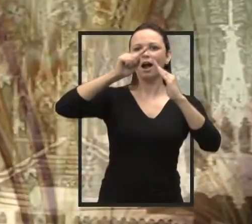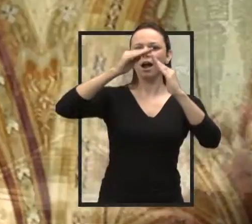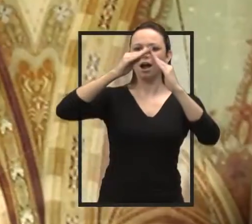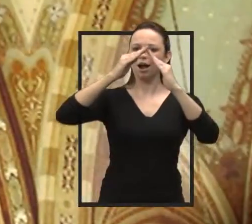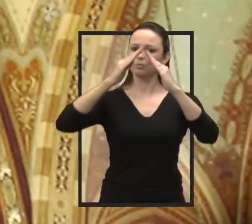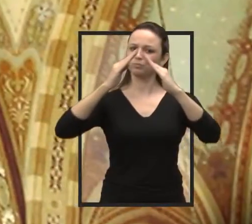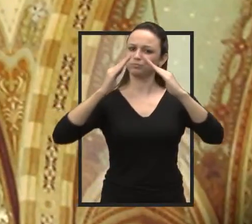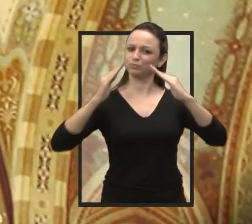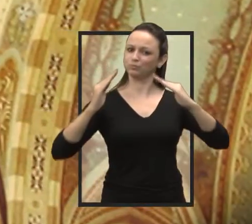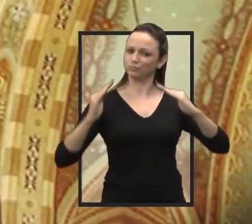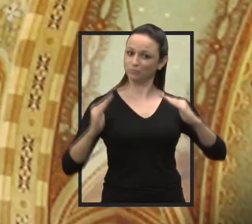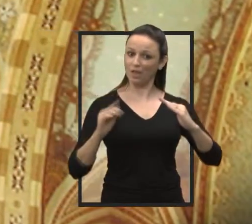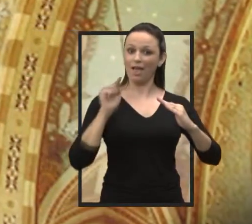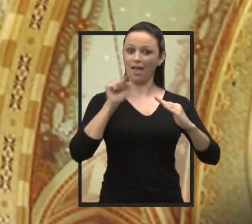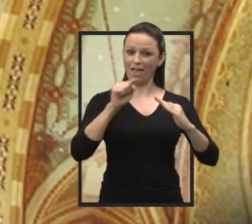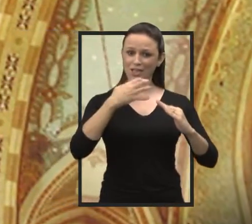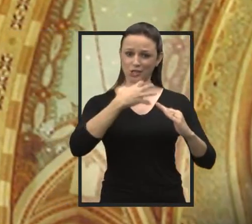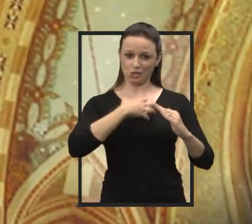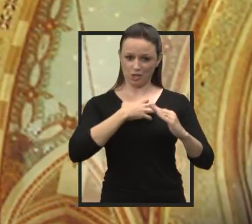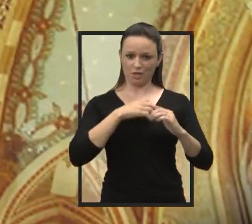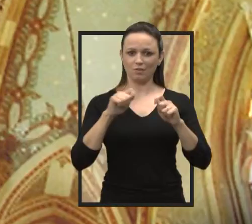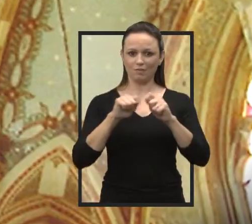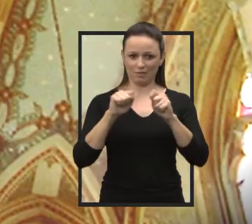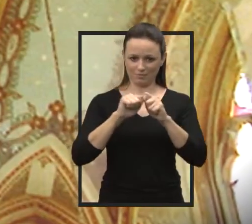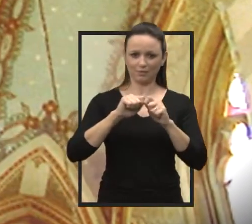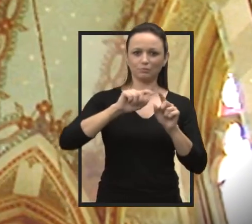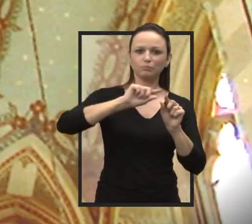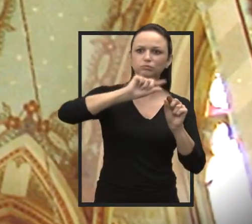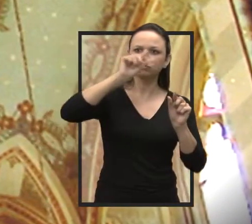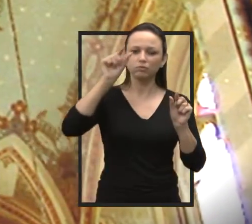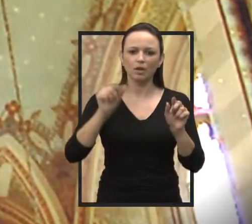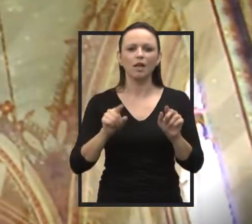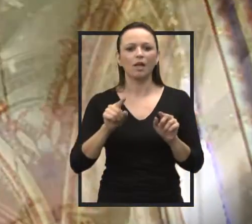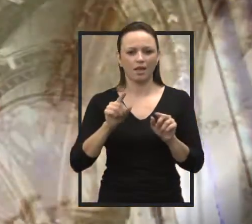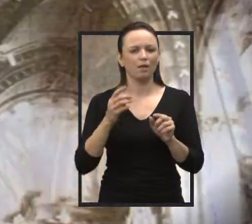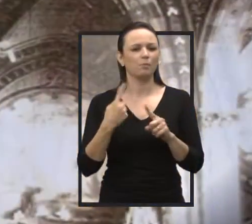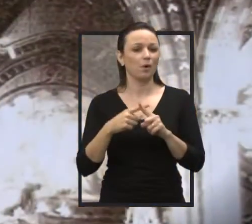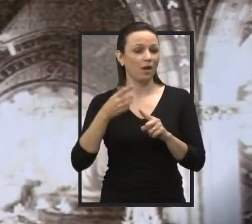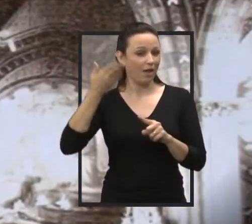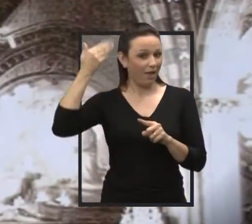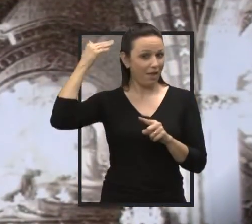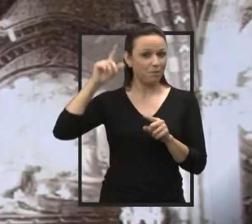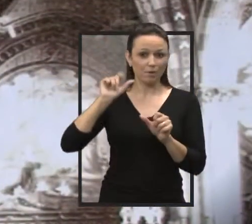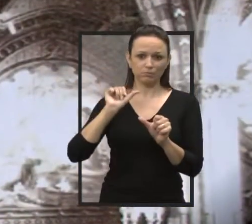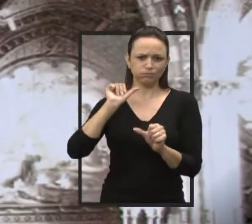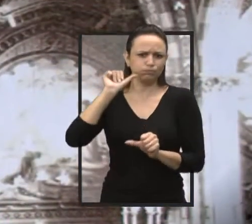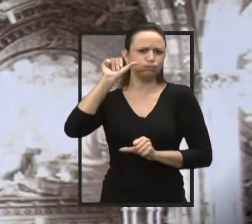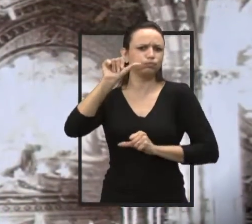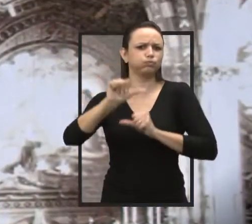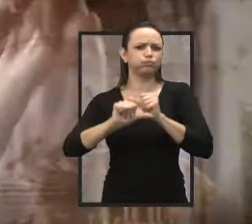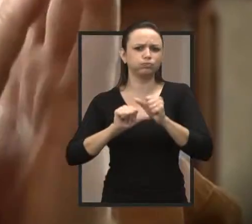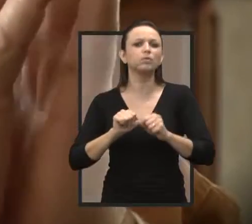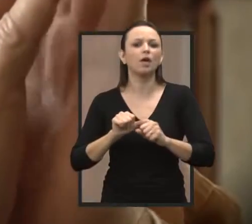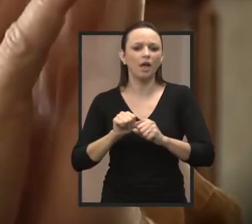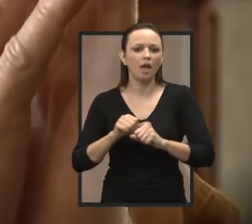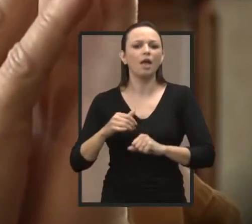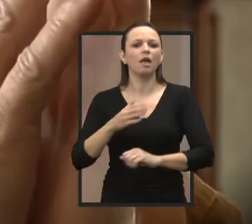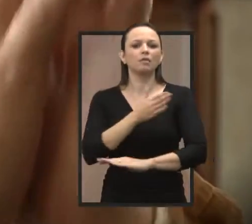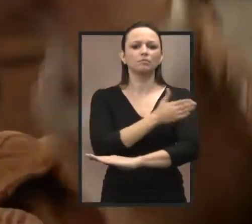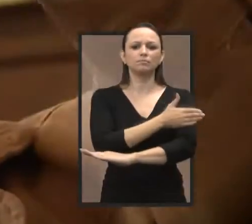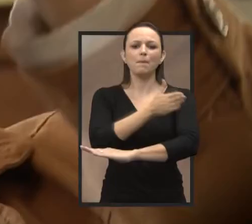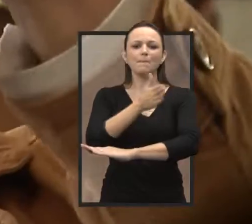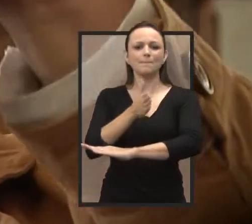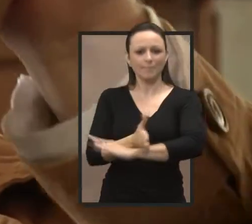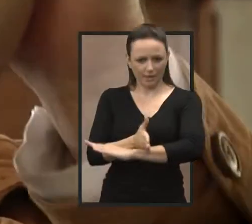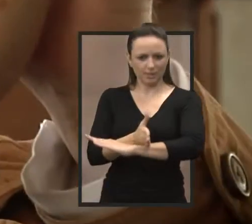Essa forma construtiva dos arcos, que foi extremamente revolucionária para a época, vem da Idade Média. O arco ogival,